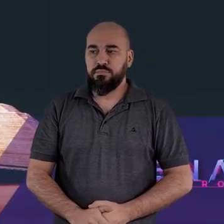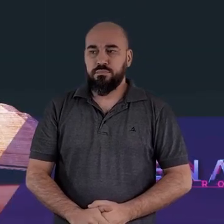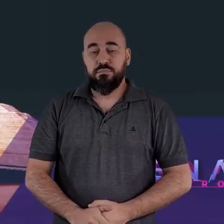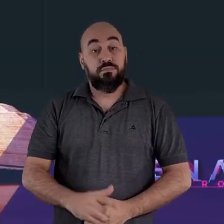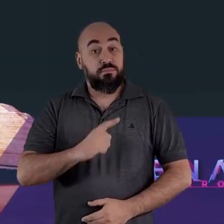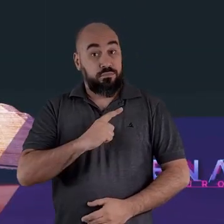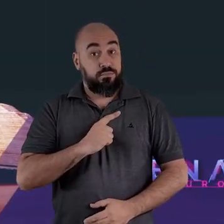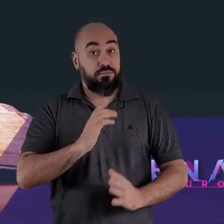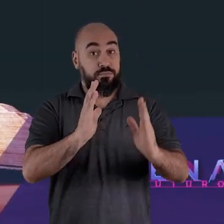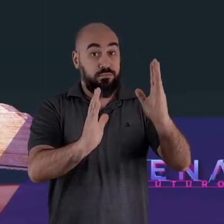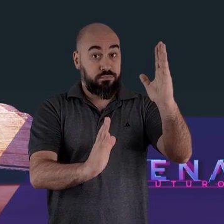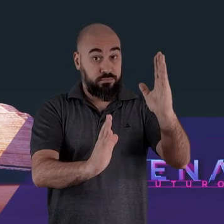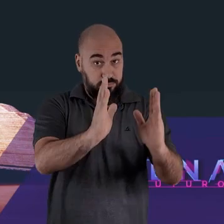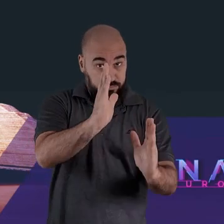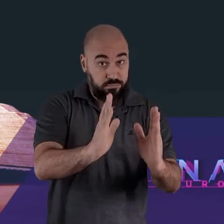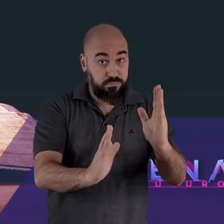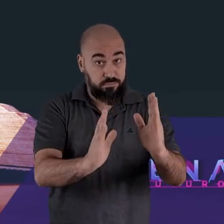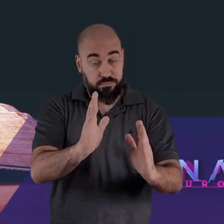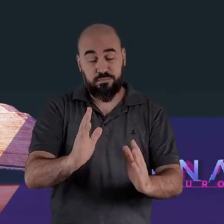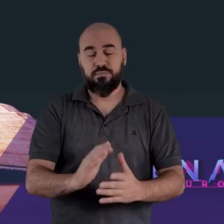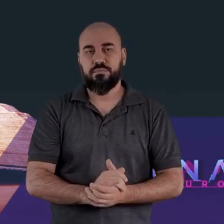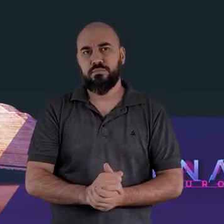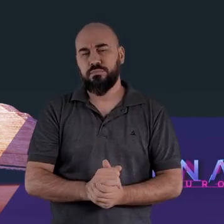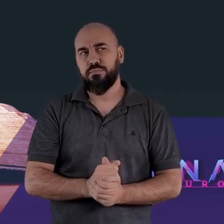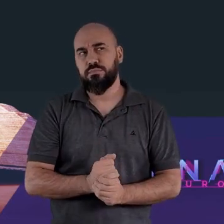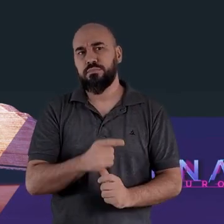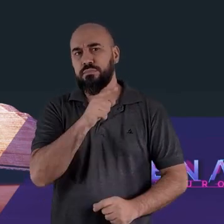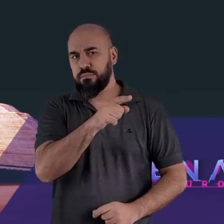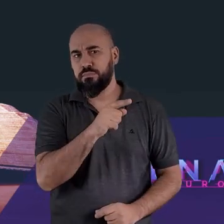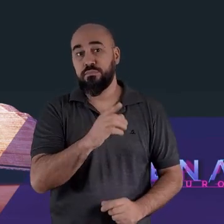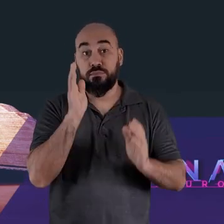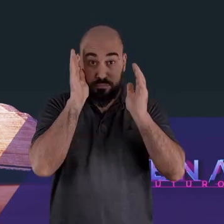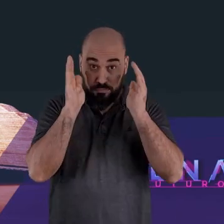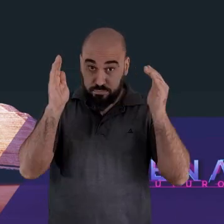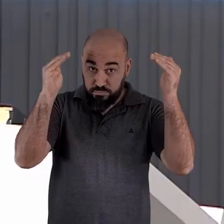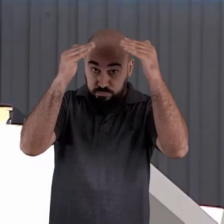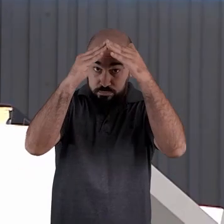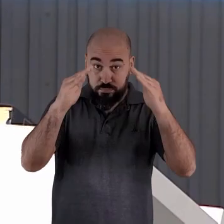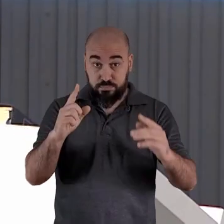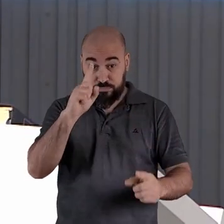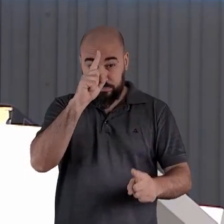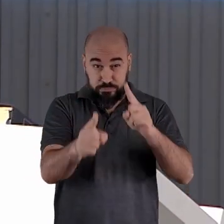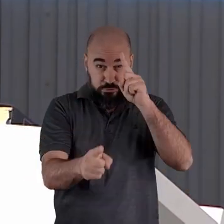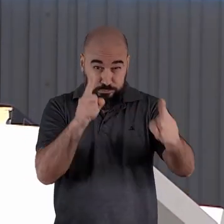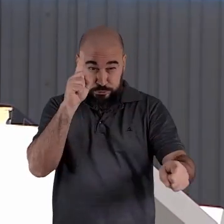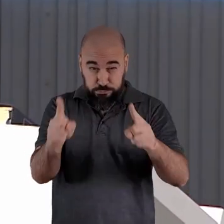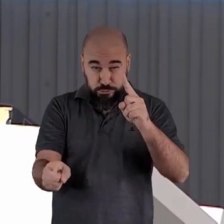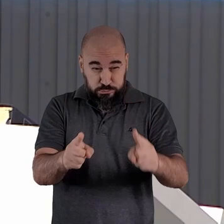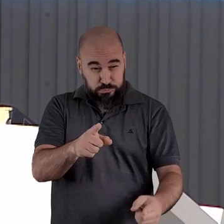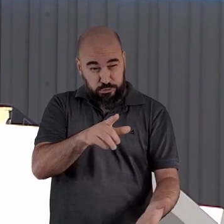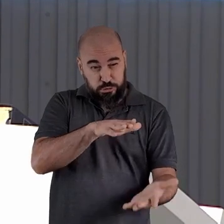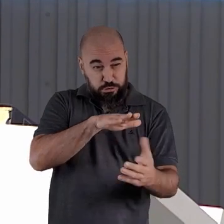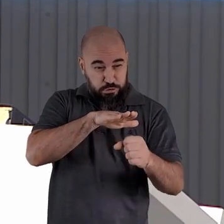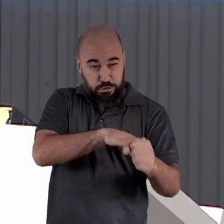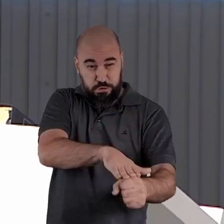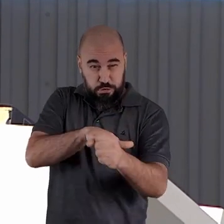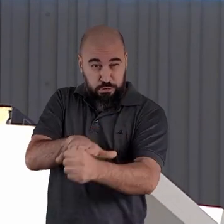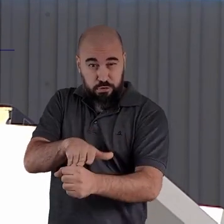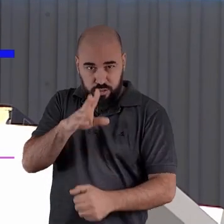Existe um período de supremacia papal. No ano